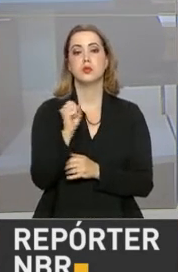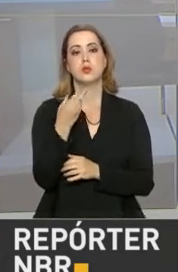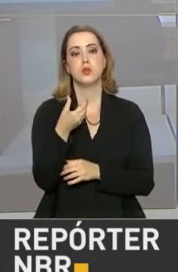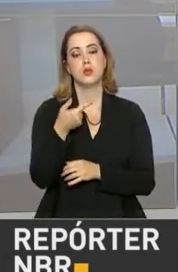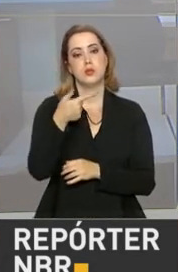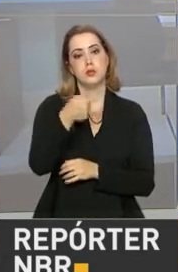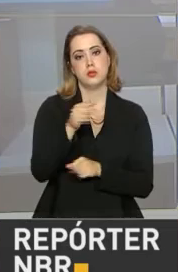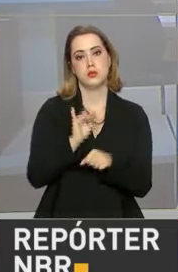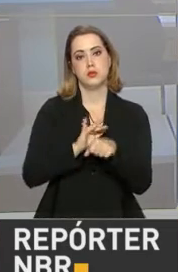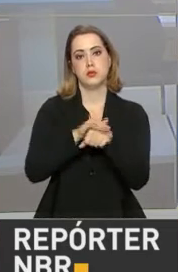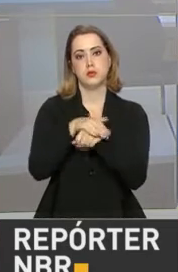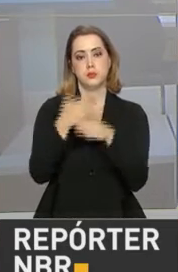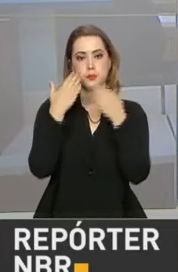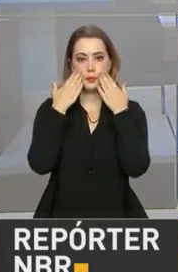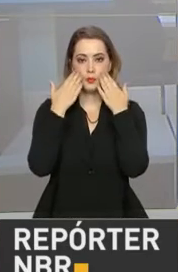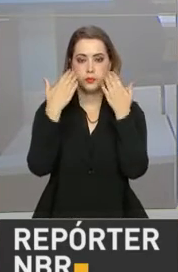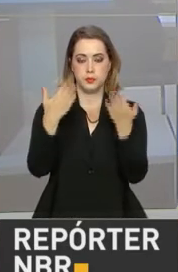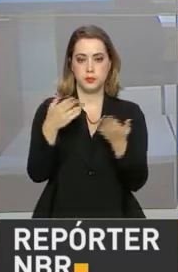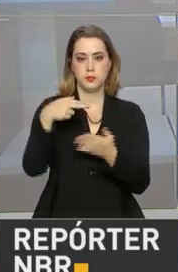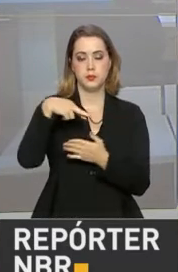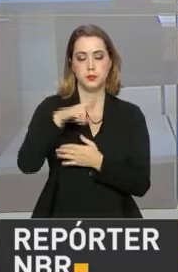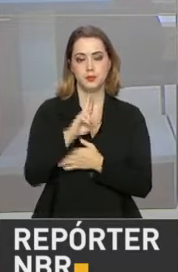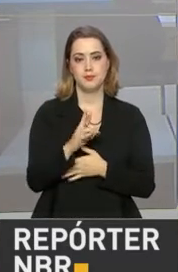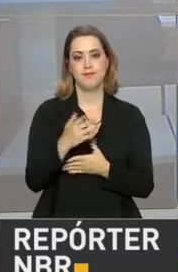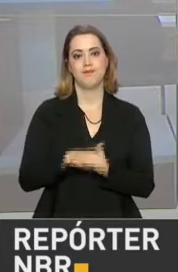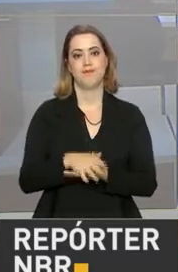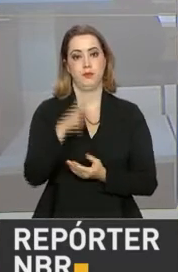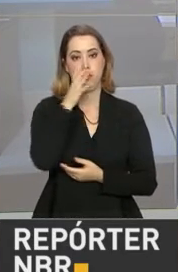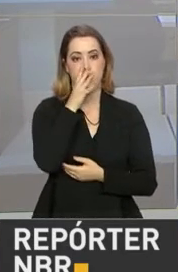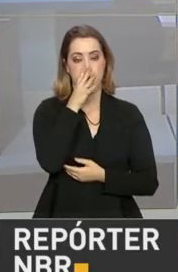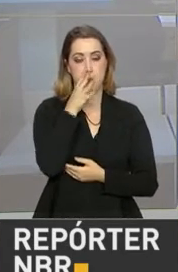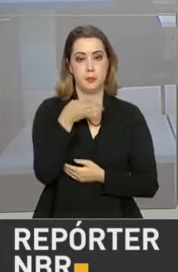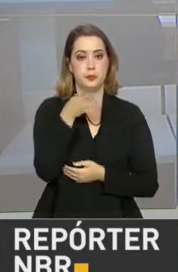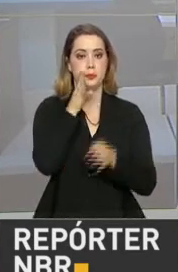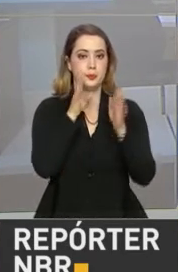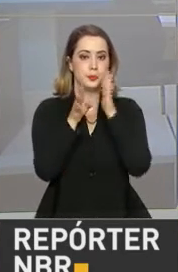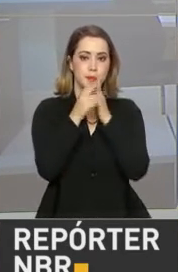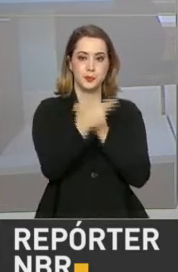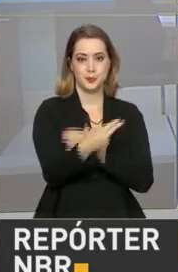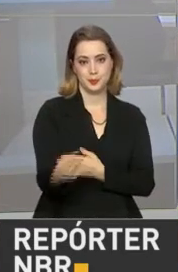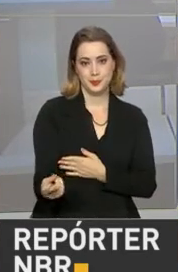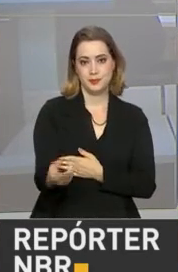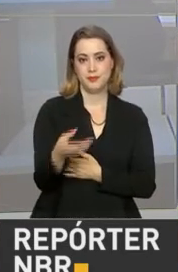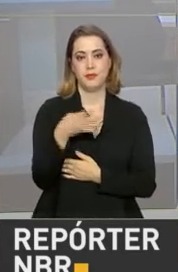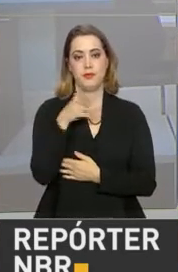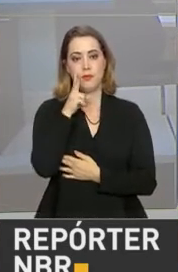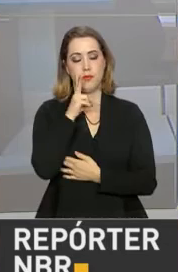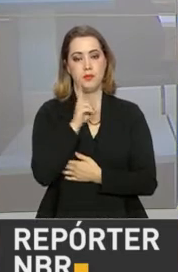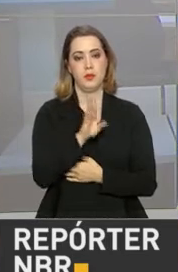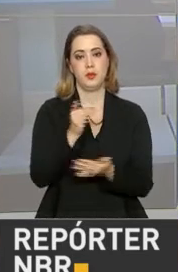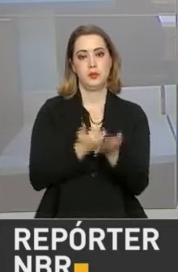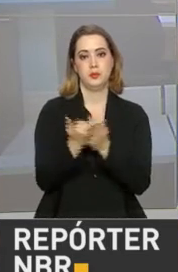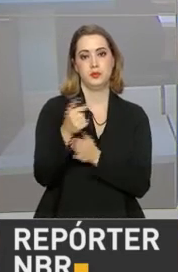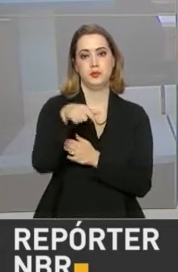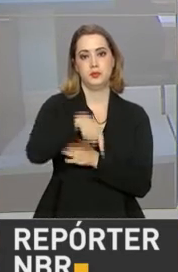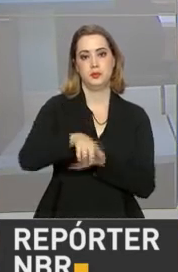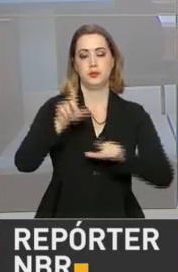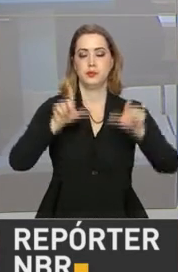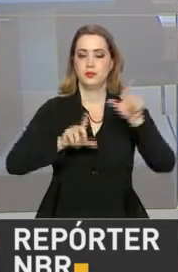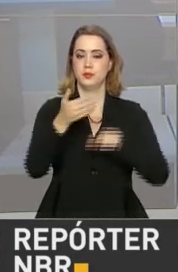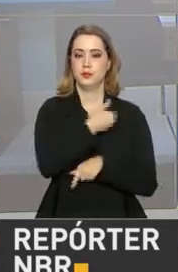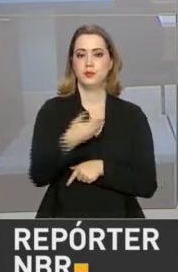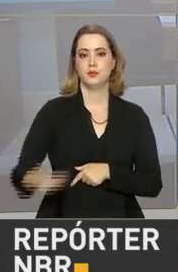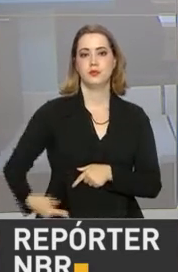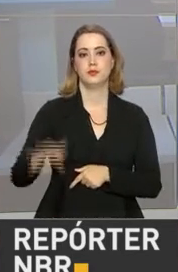informações ou às sete da noite com a nossa próxima edição acompanhe também as novidades pelas nossas redes sociais continue com a gente aqui na nbr